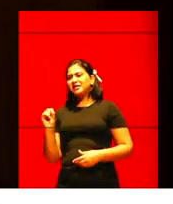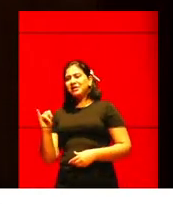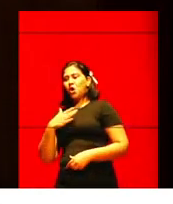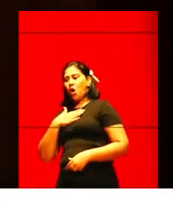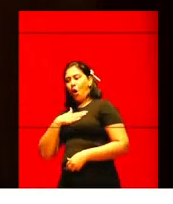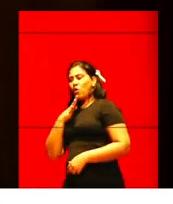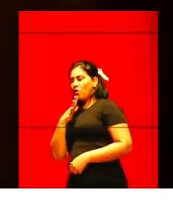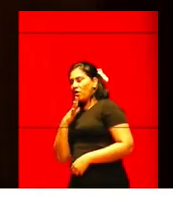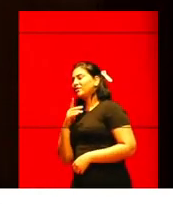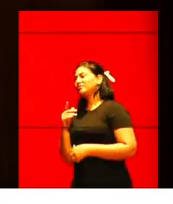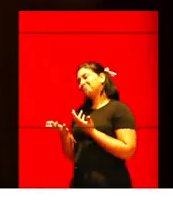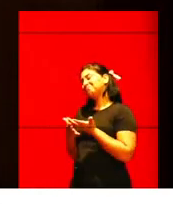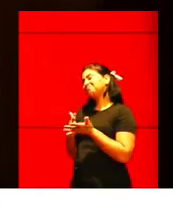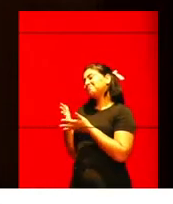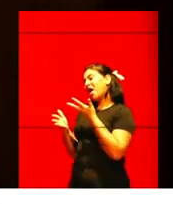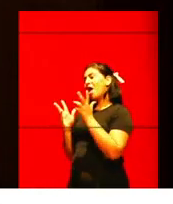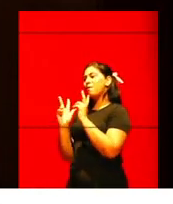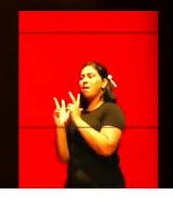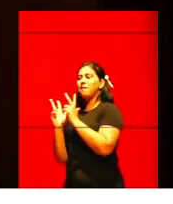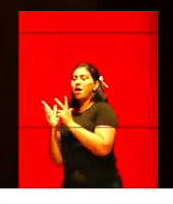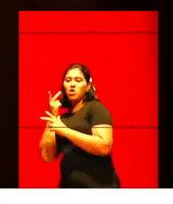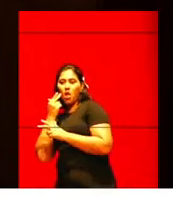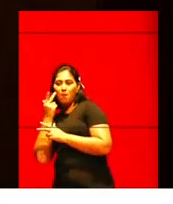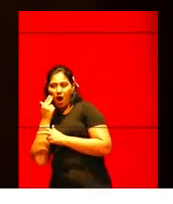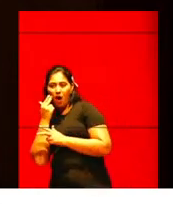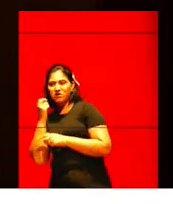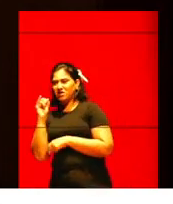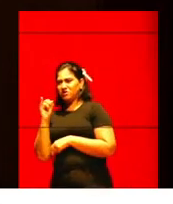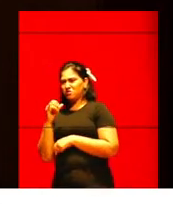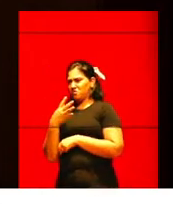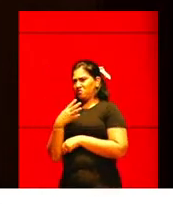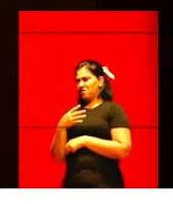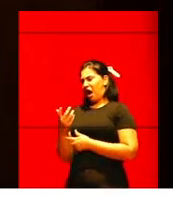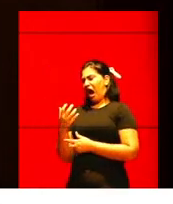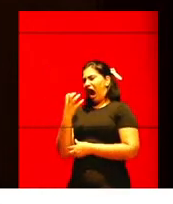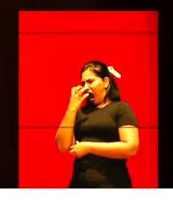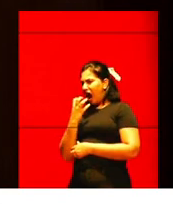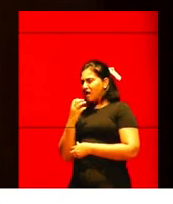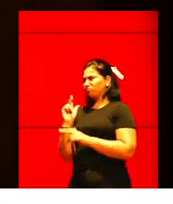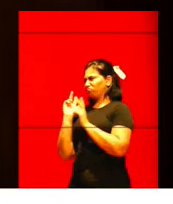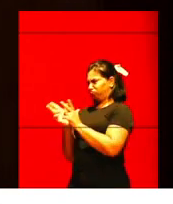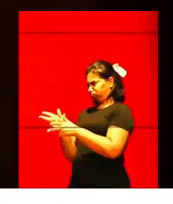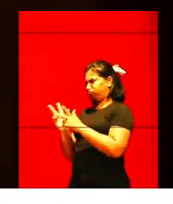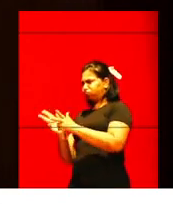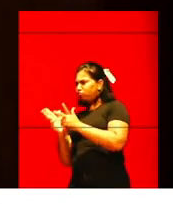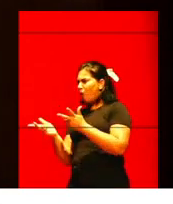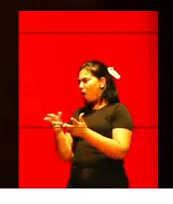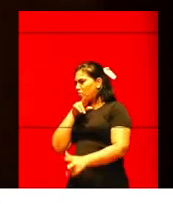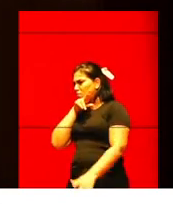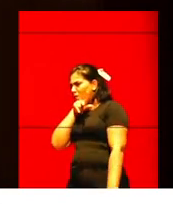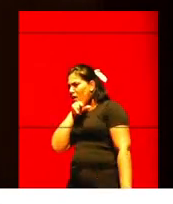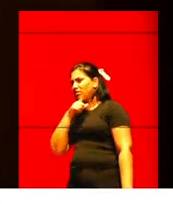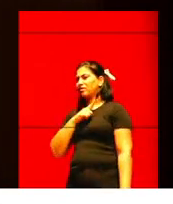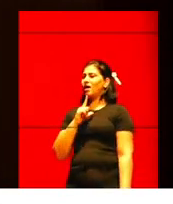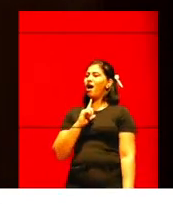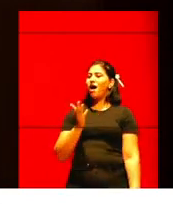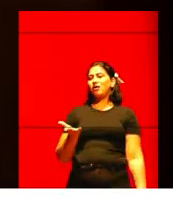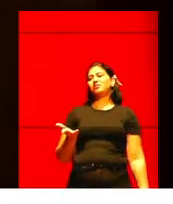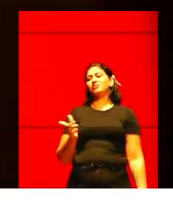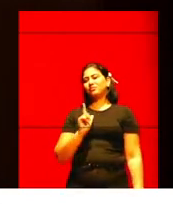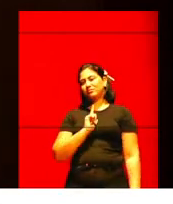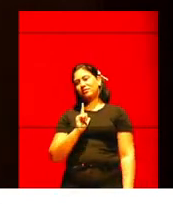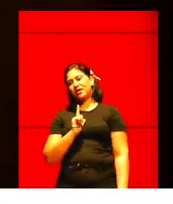jantar, quer ser para jantar comigo hoje? Entendeu? Você faz uma voz diferenciada. Isso é funções